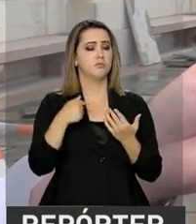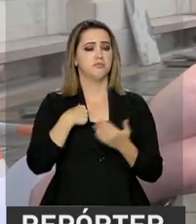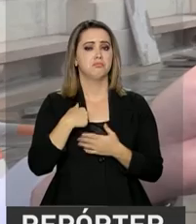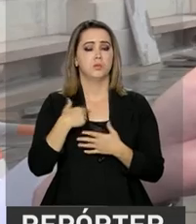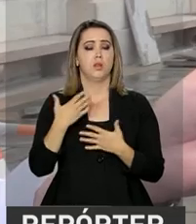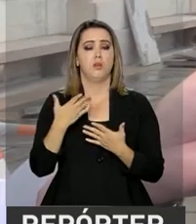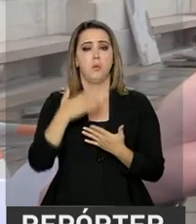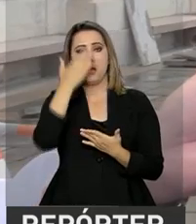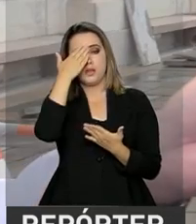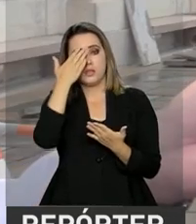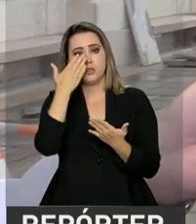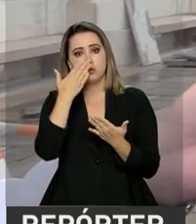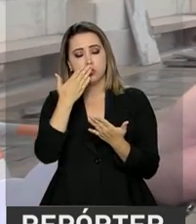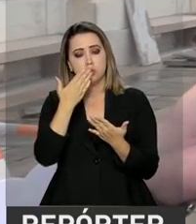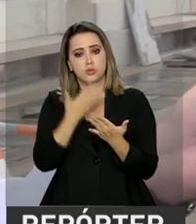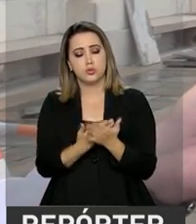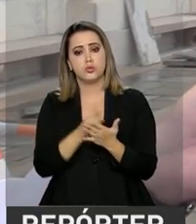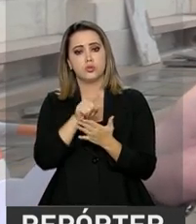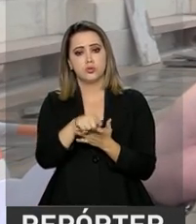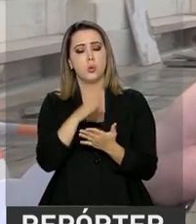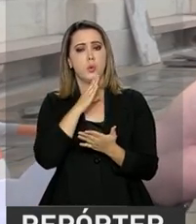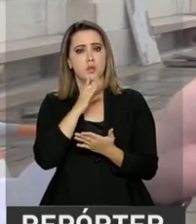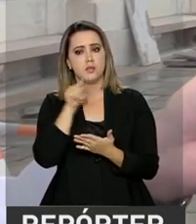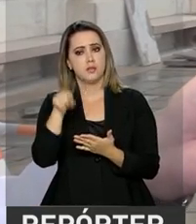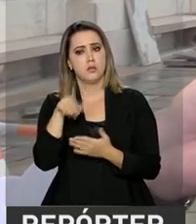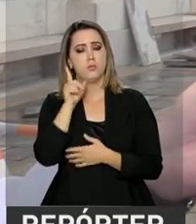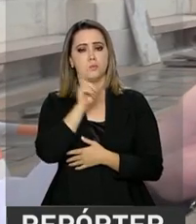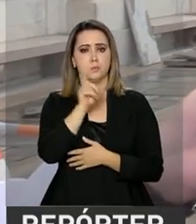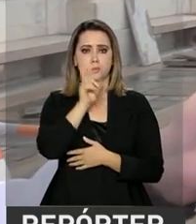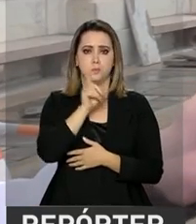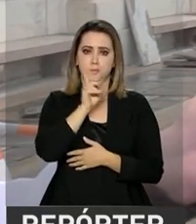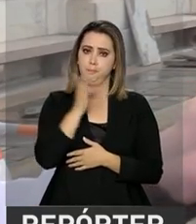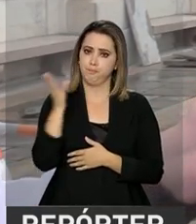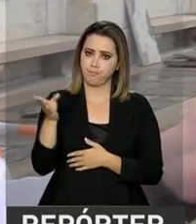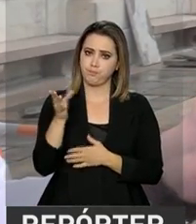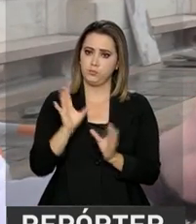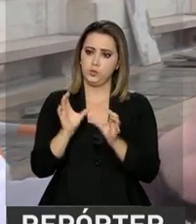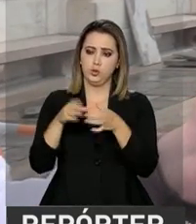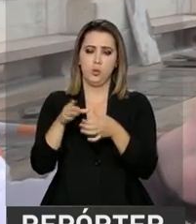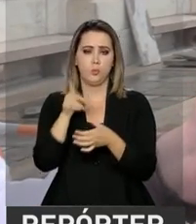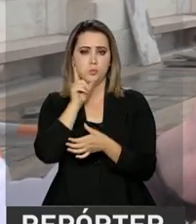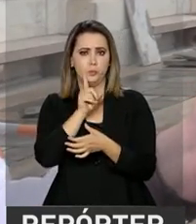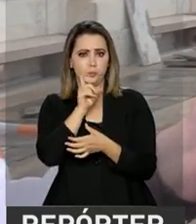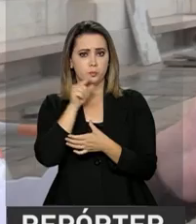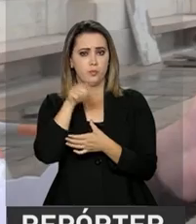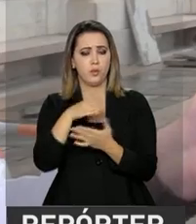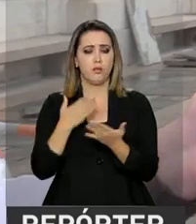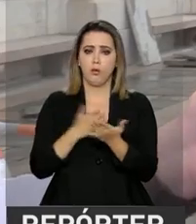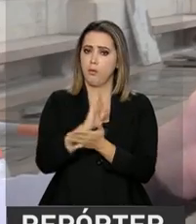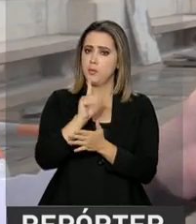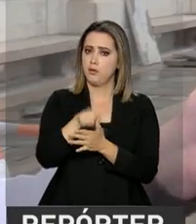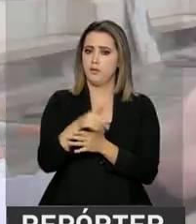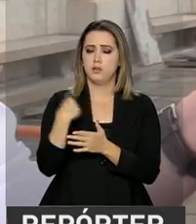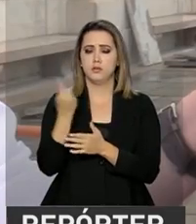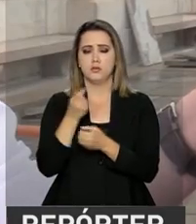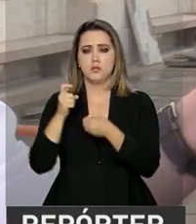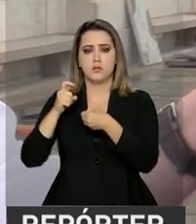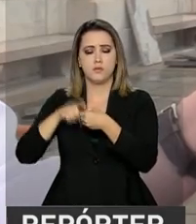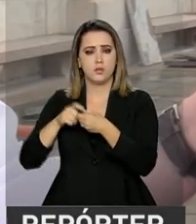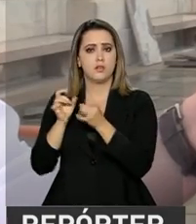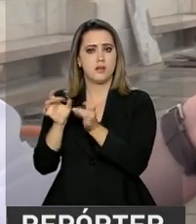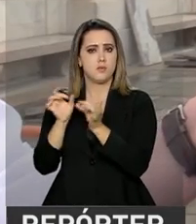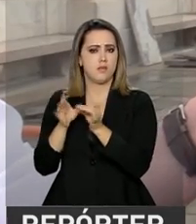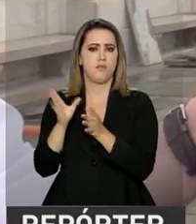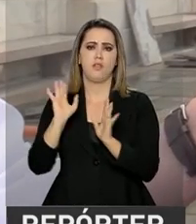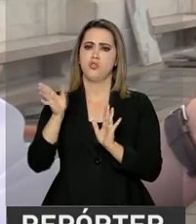fico muito animado porque sei que elas serão reconhecidas pelos técnicos americanos e assim que forem aceitas nós Voltaremos ao mercado penso que o